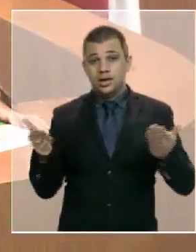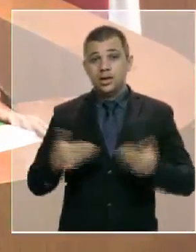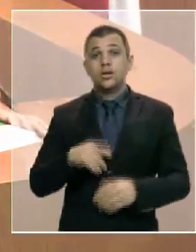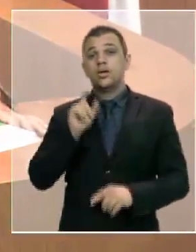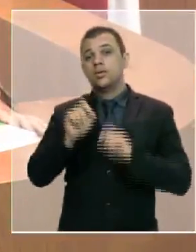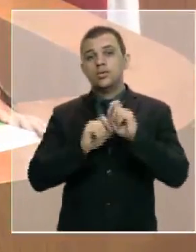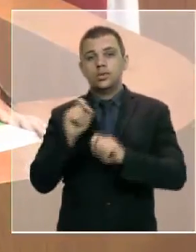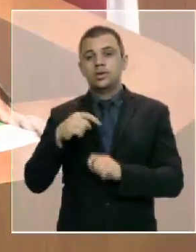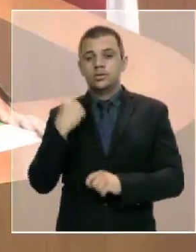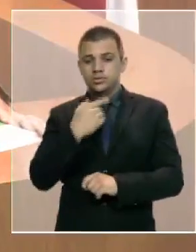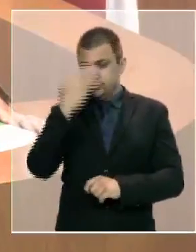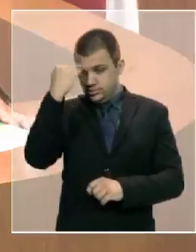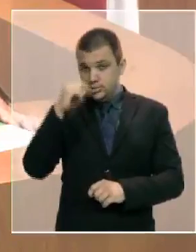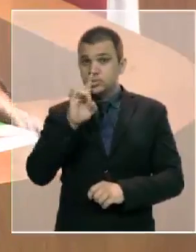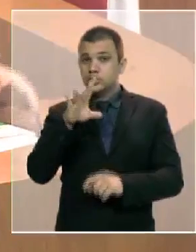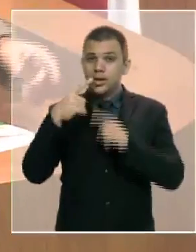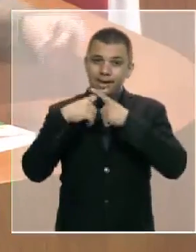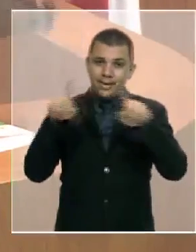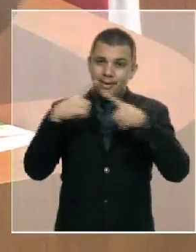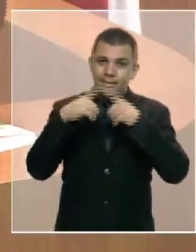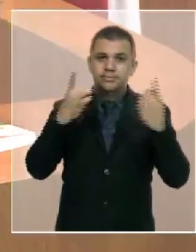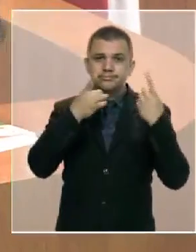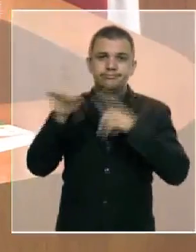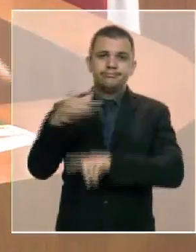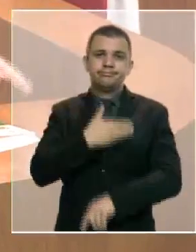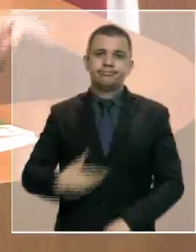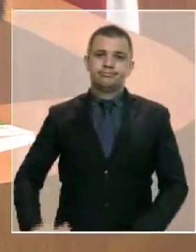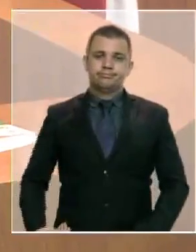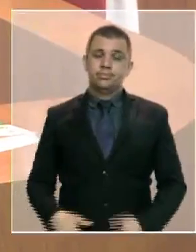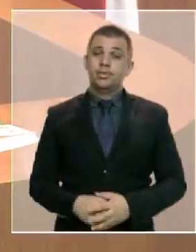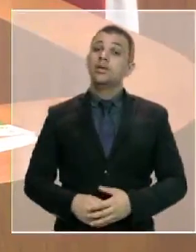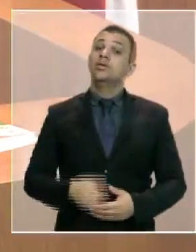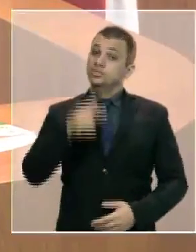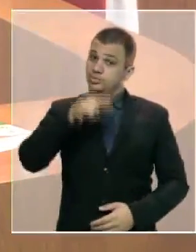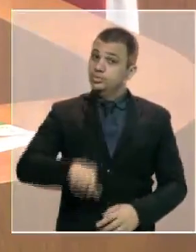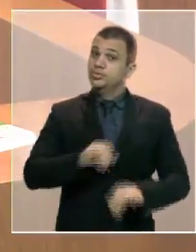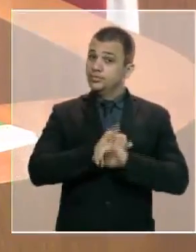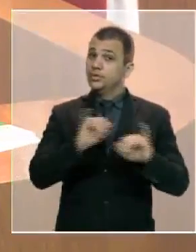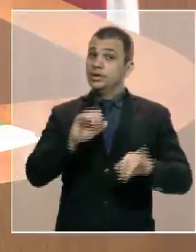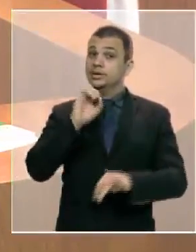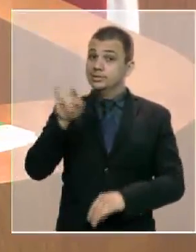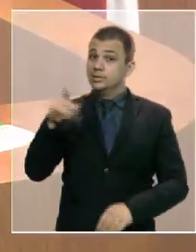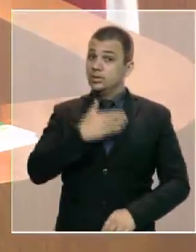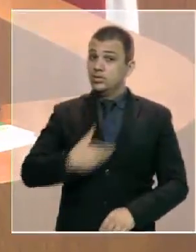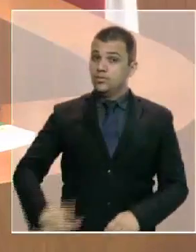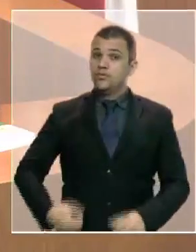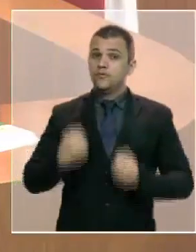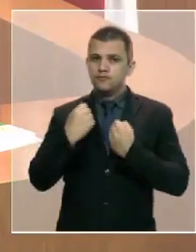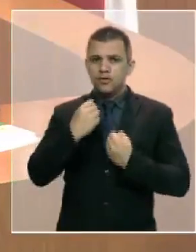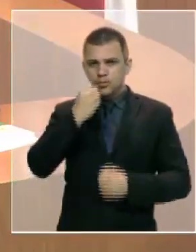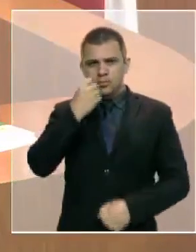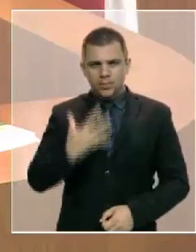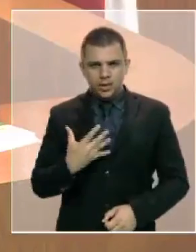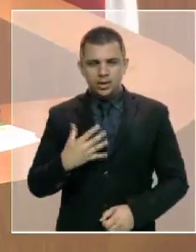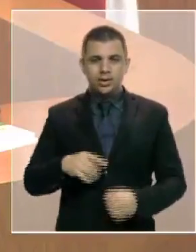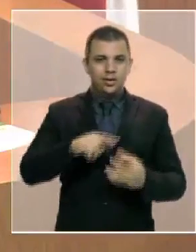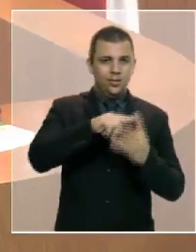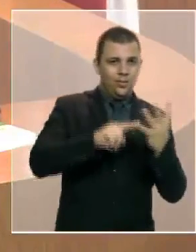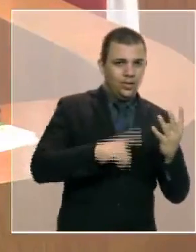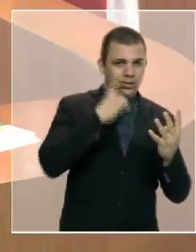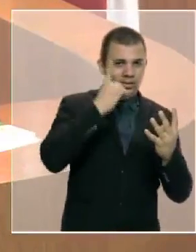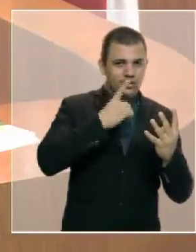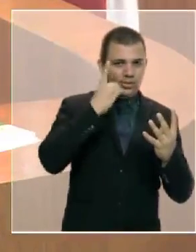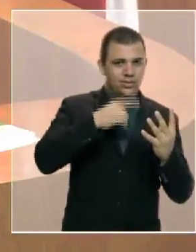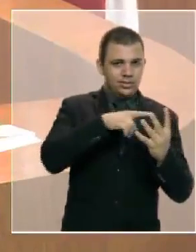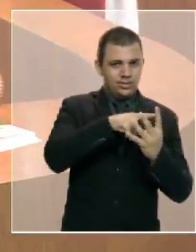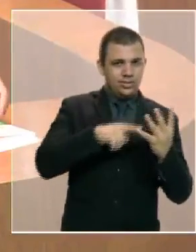governo. E volto a repetir, se ele tivesse forte, se ele tivesse bem, 4 deputados da oposição, não seria falta de